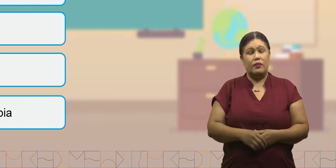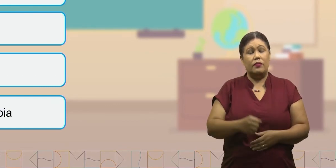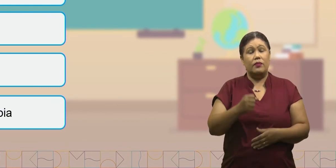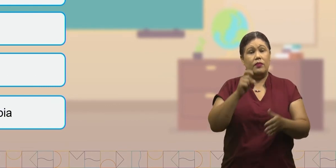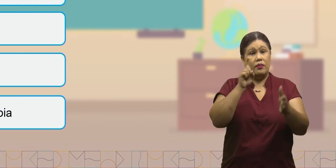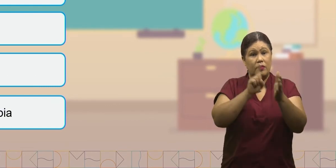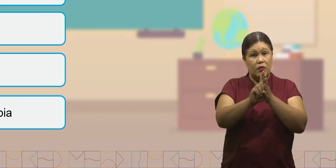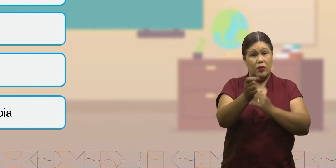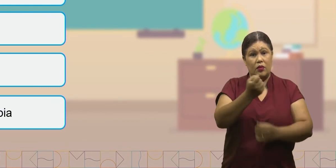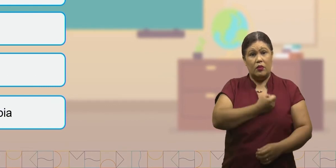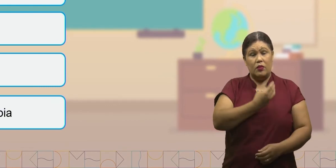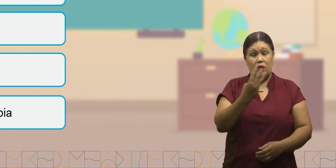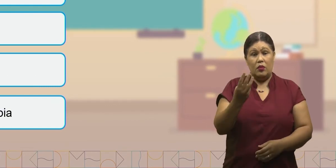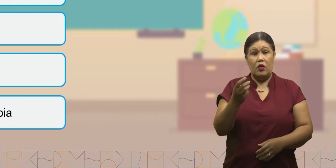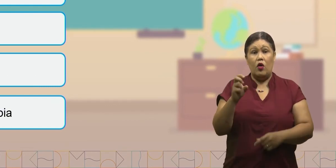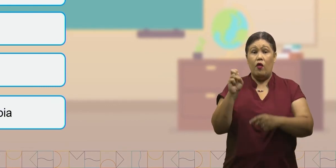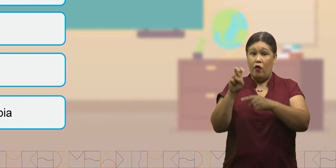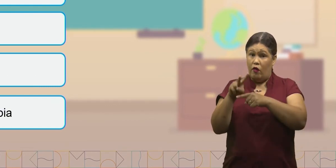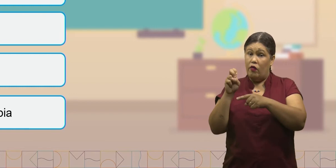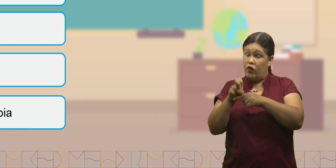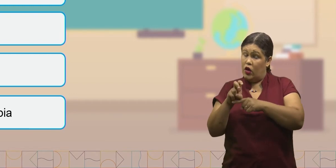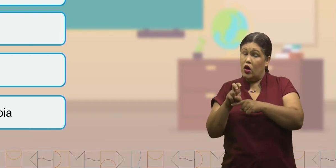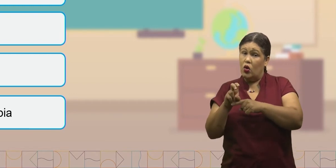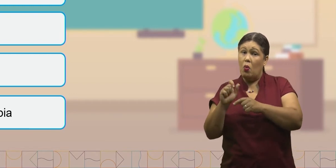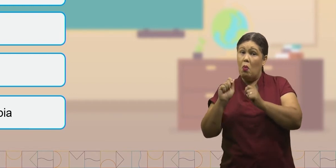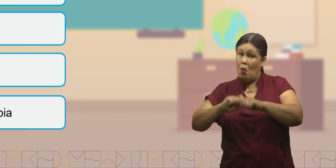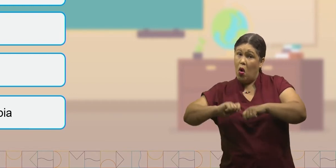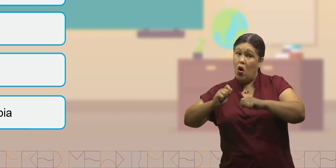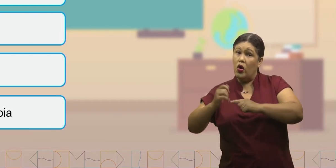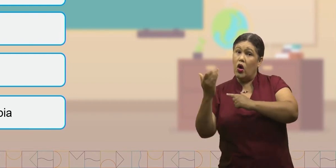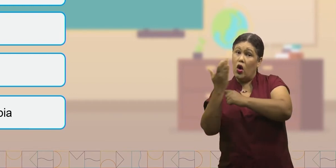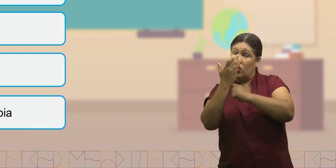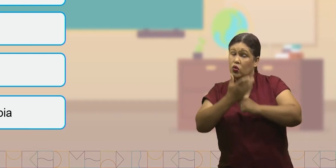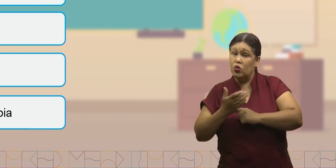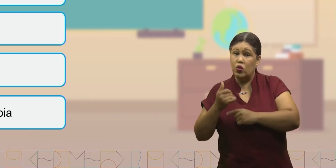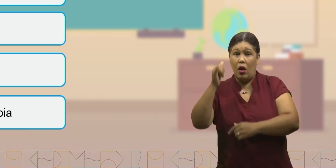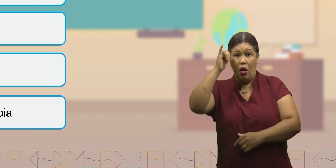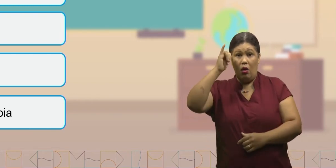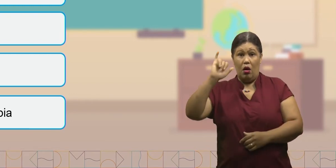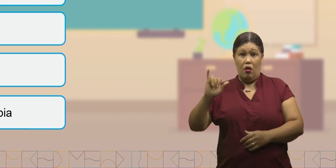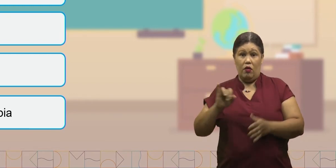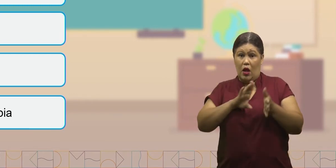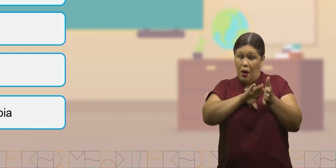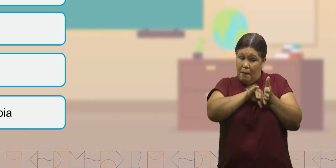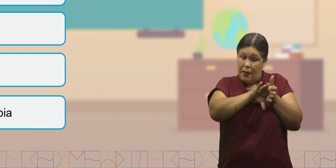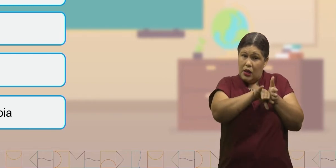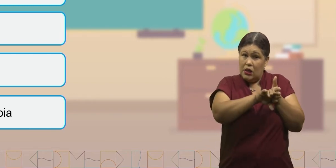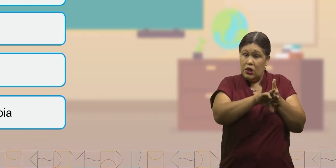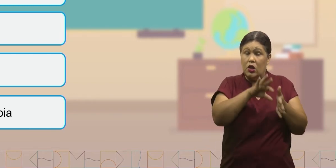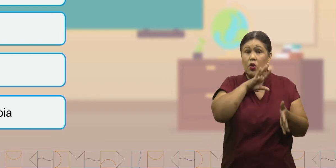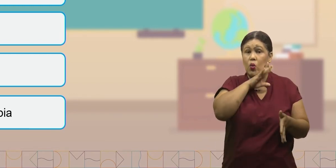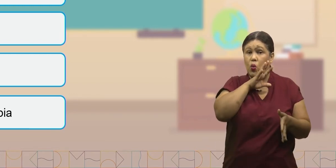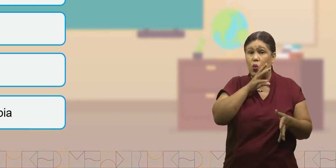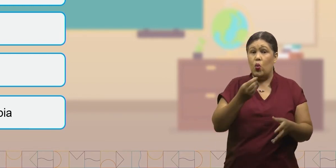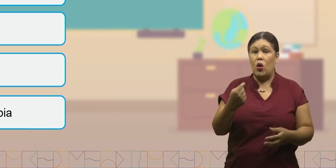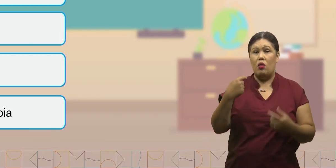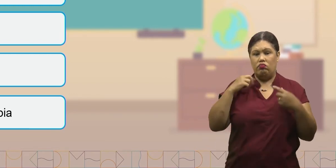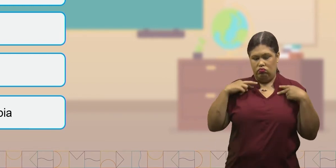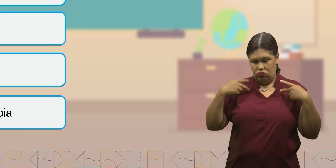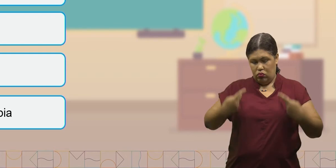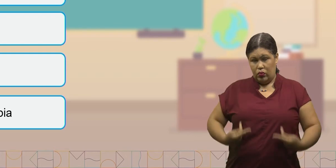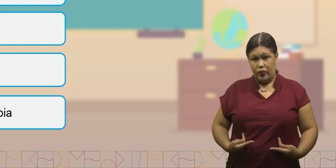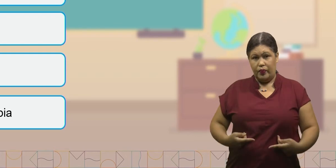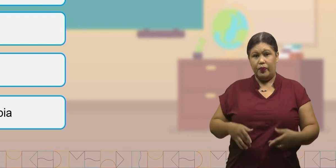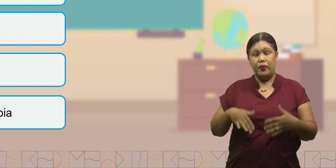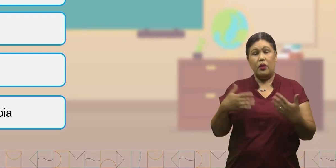Os vírus podem ser utilizados para combater bactérias infecciosas no corpo humano. Para isso, alguns vírus